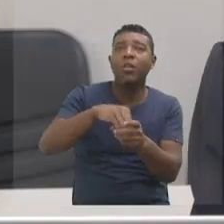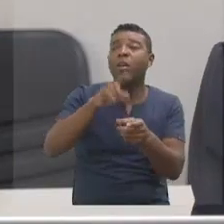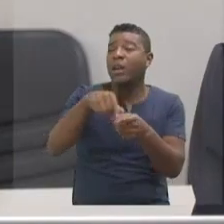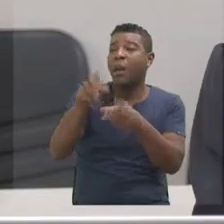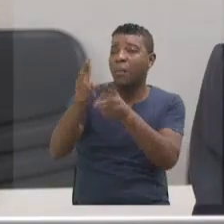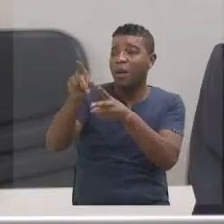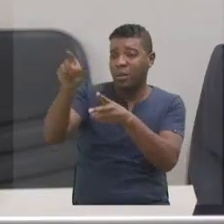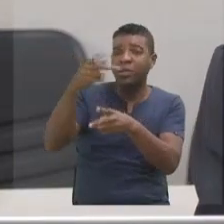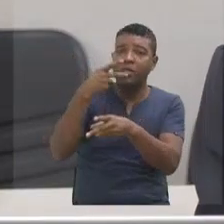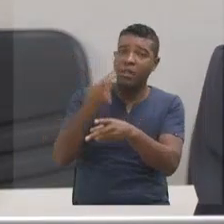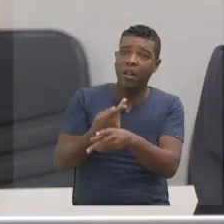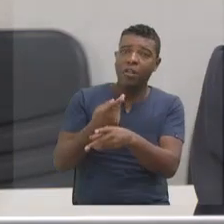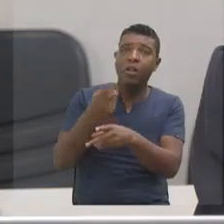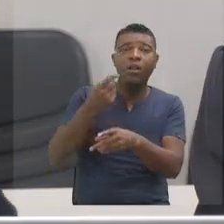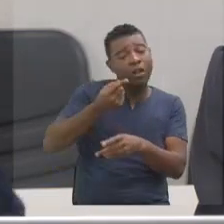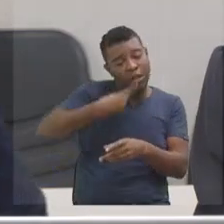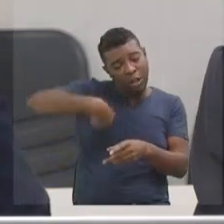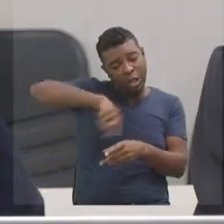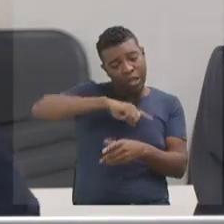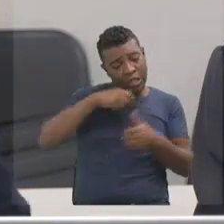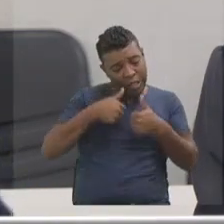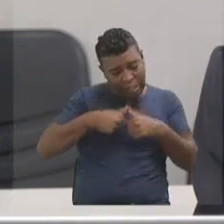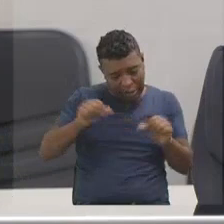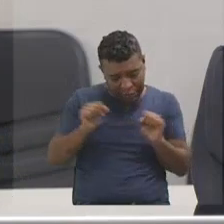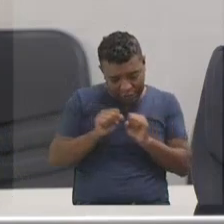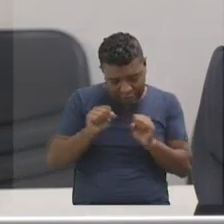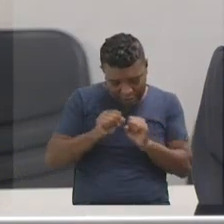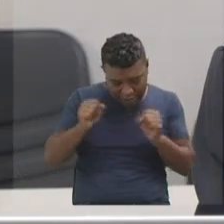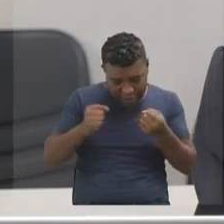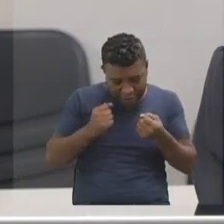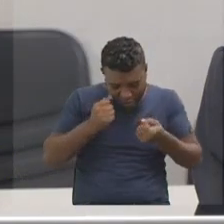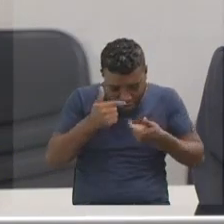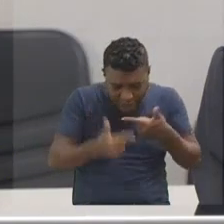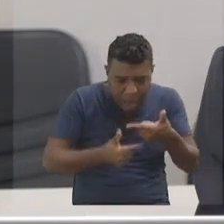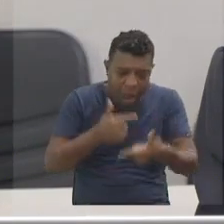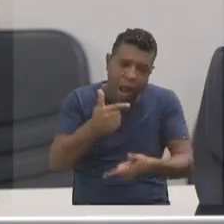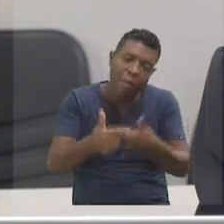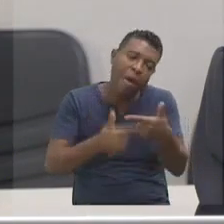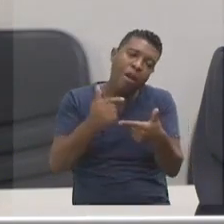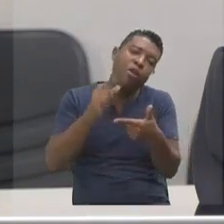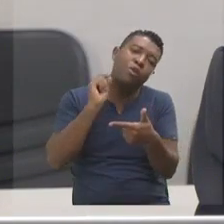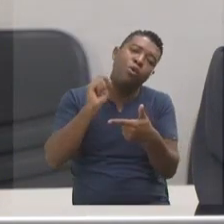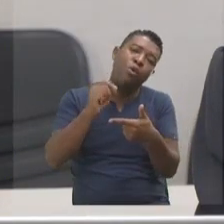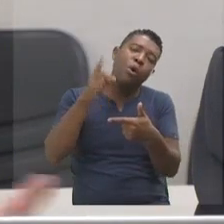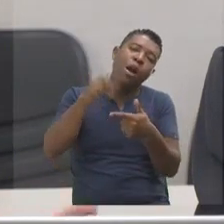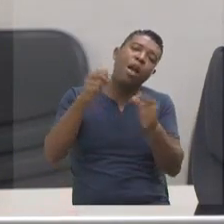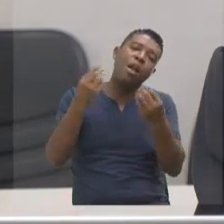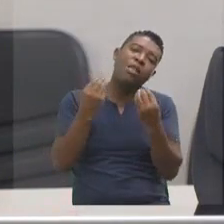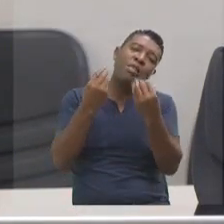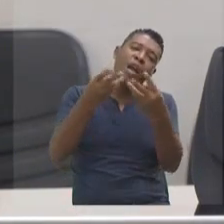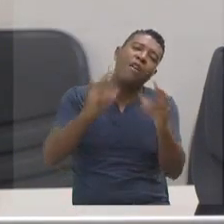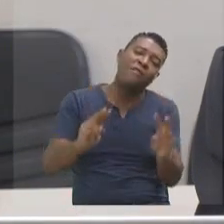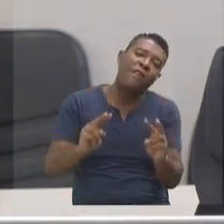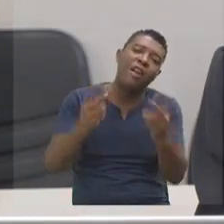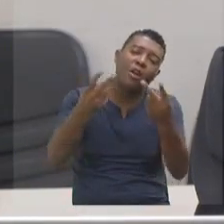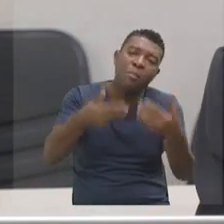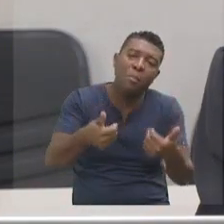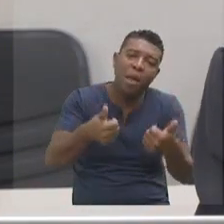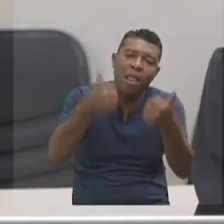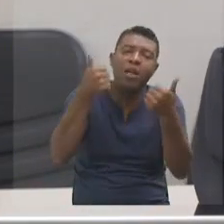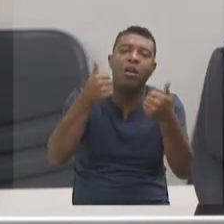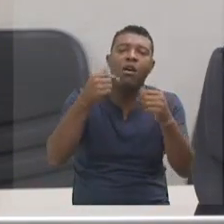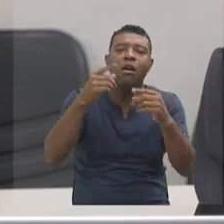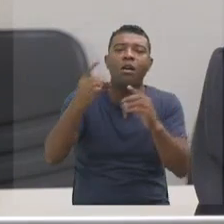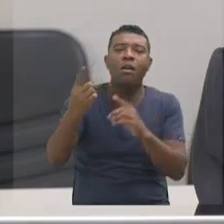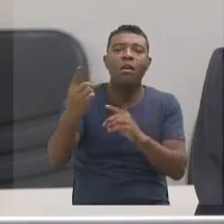gente tá fazendo um trabalho de valorar melhor procedimento diagnósticos Então dentro da tentativa da integralidade